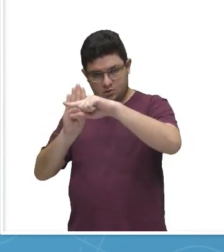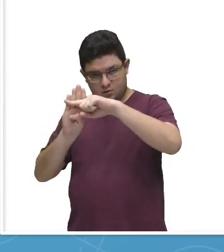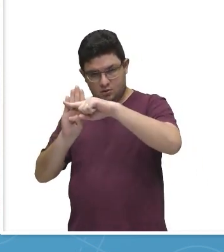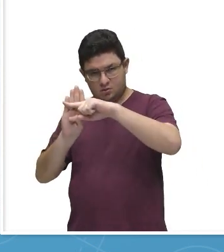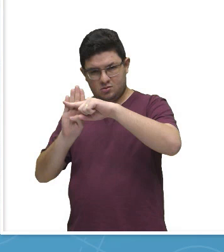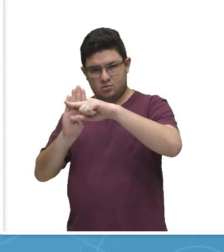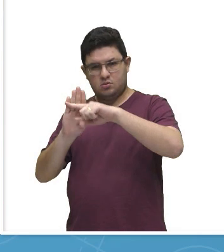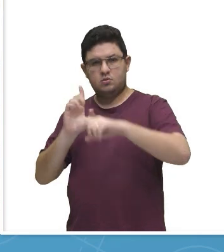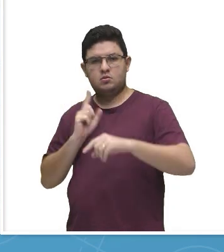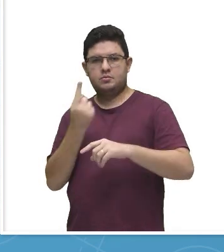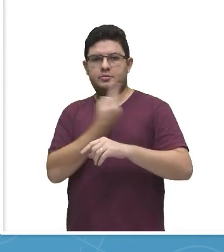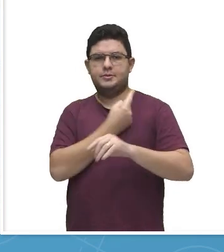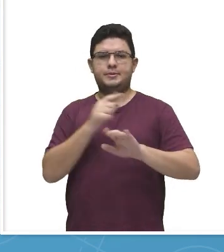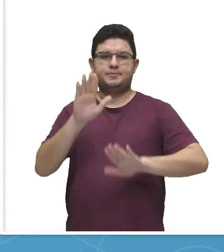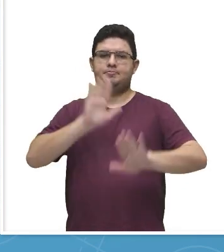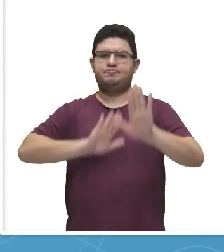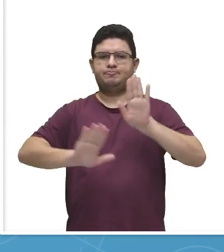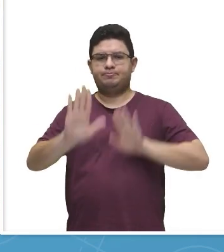muito cuidado,